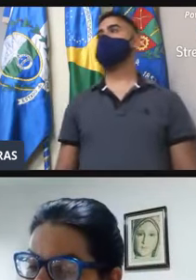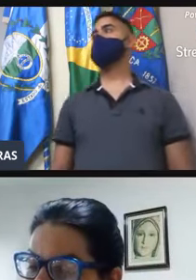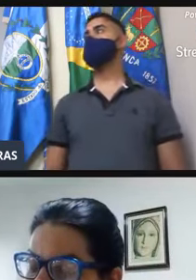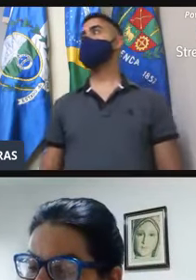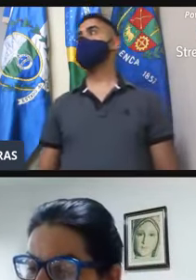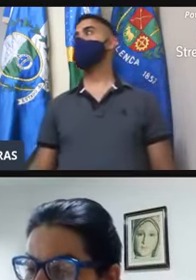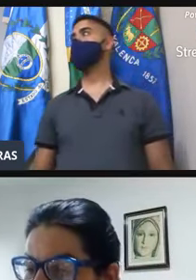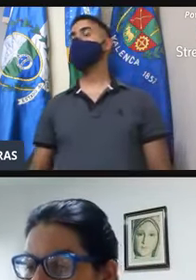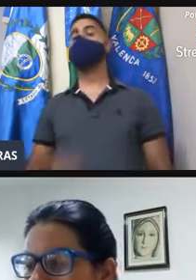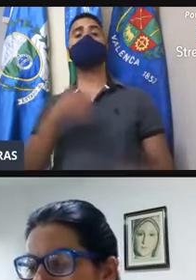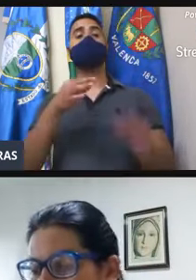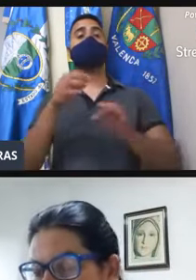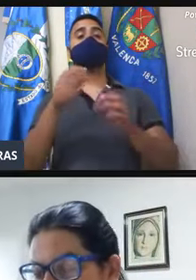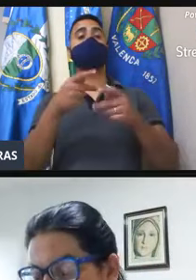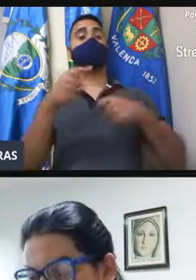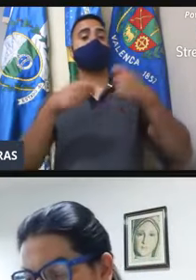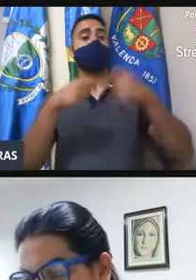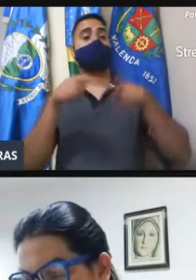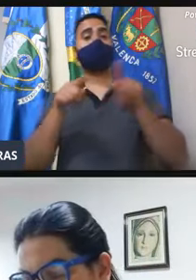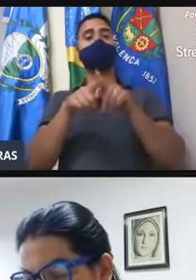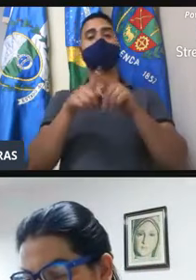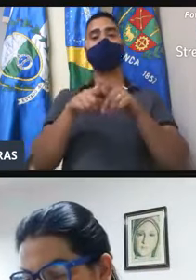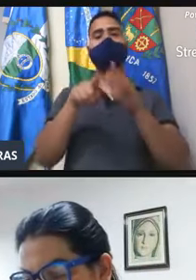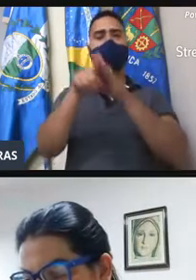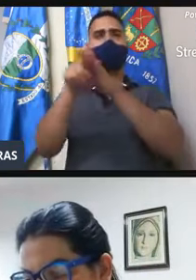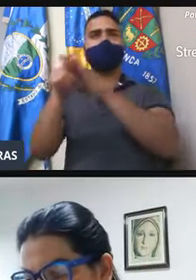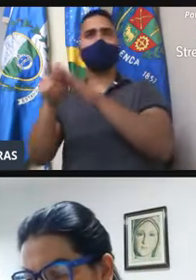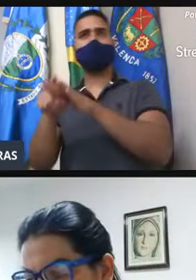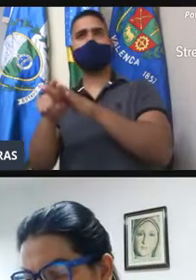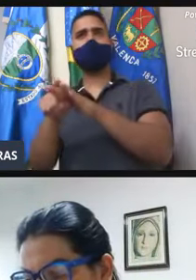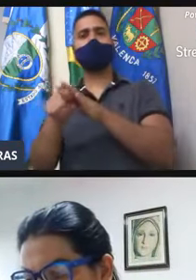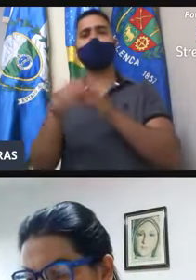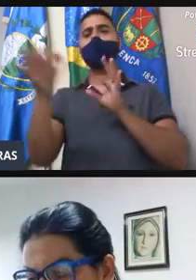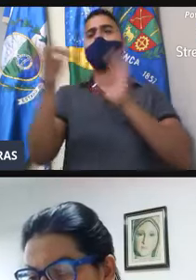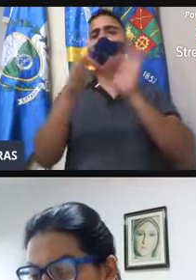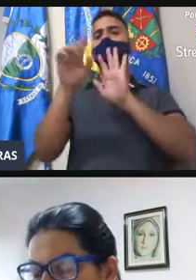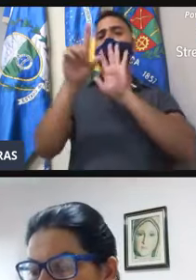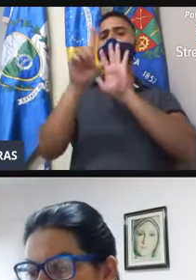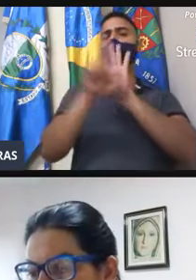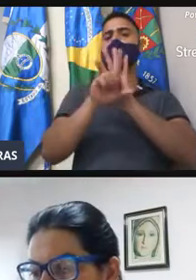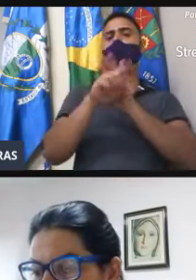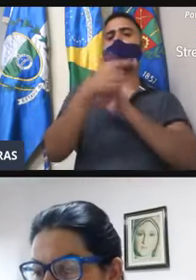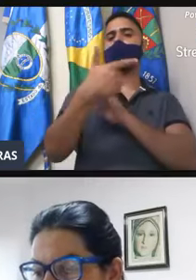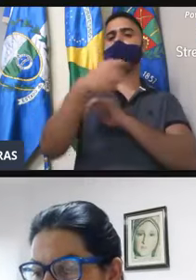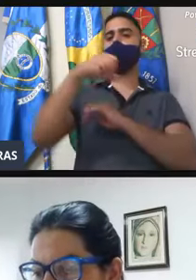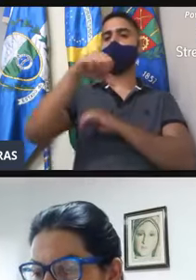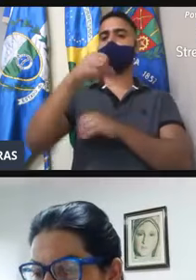Parecer da Comissão de Finanças e Orçamento e Fiscalização ao Projeto de Lei Ordinária